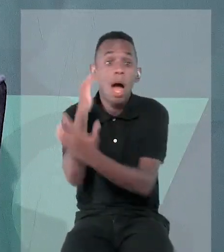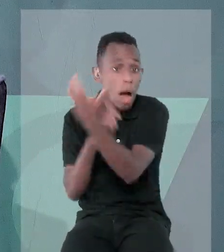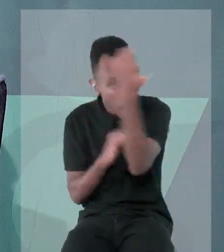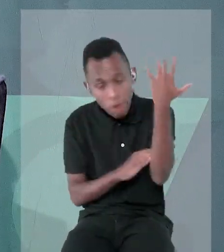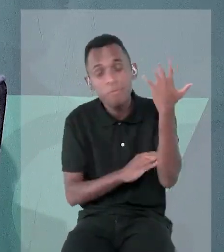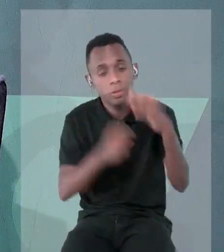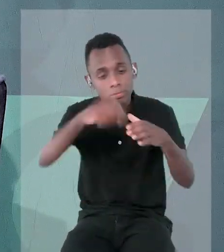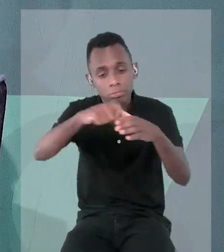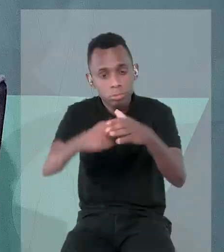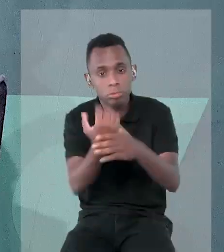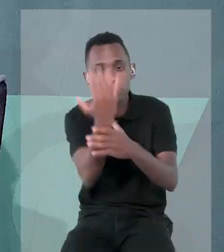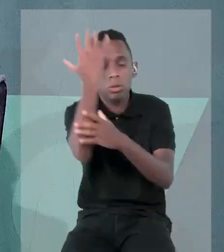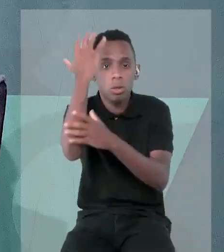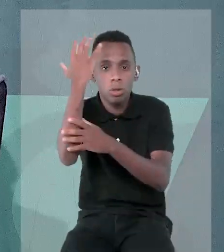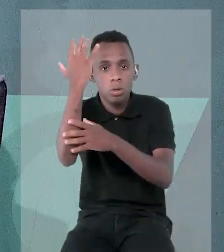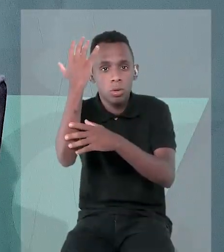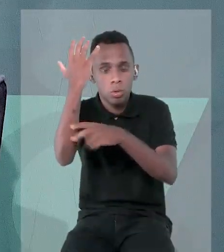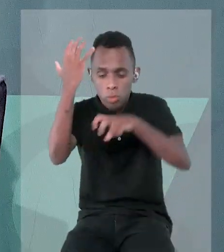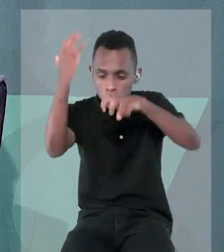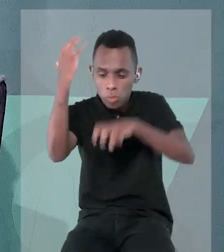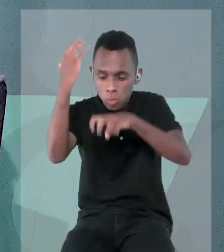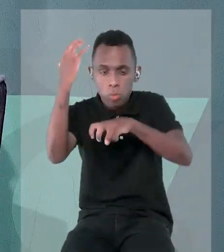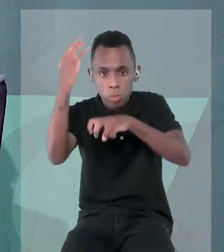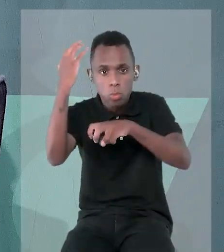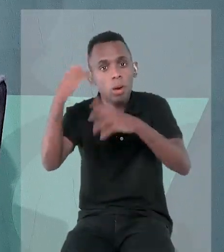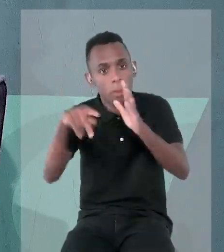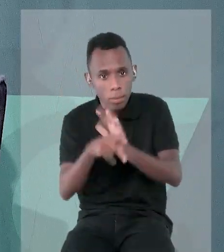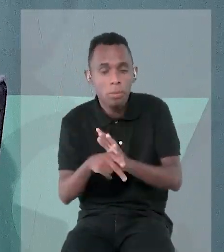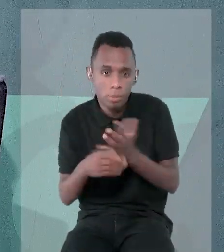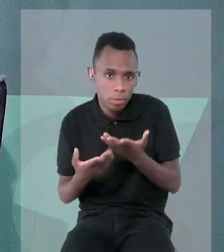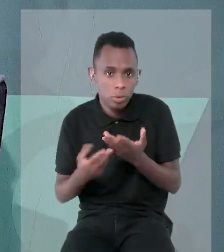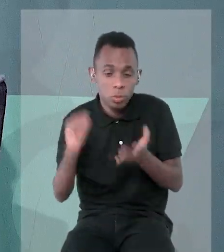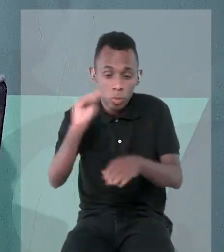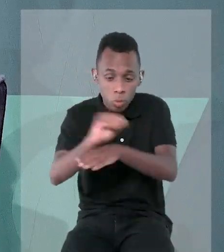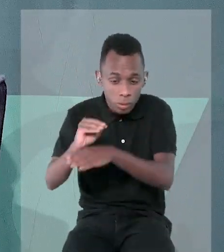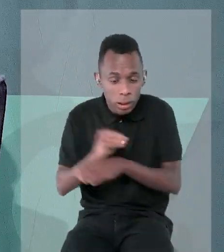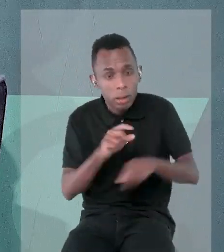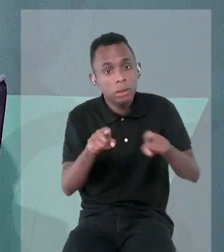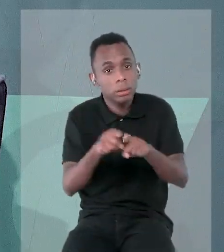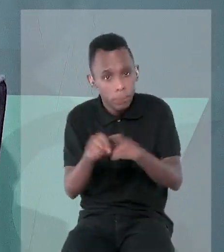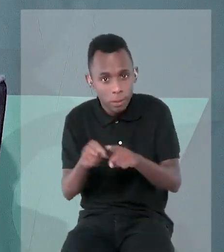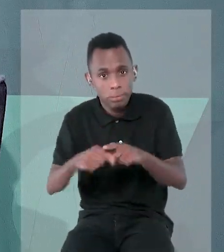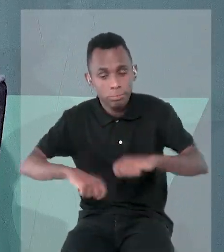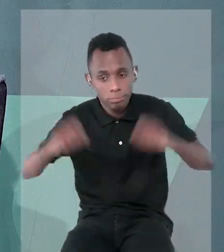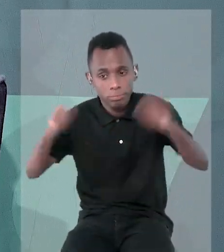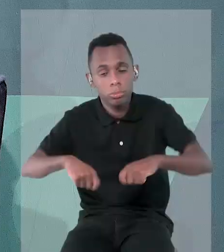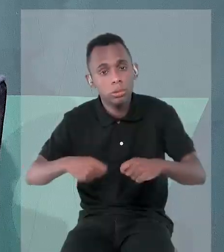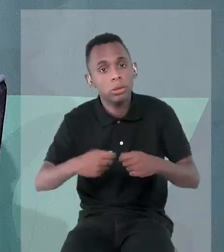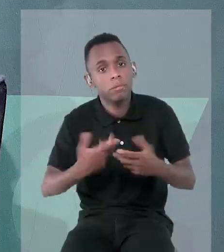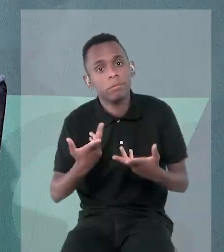essa árvore, a sombra dessa árvore, ela vai proteger a microbiótica do pasto, ela vai proteger todos os organismos que permitem